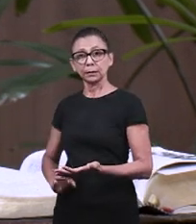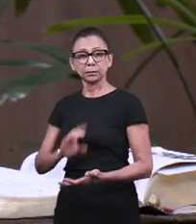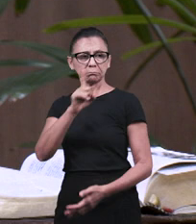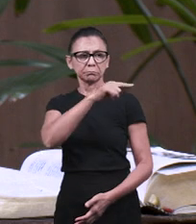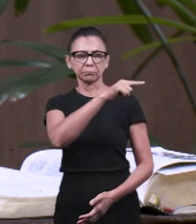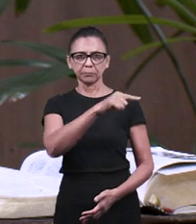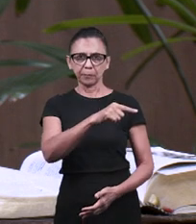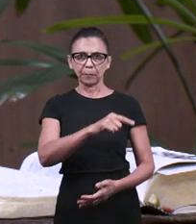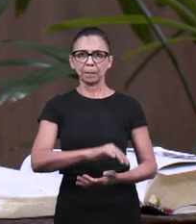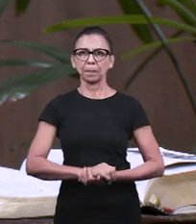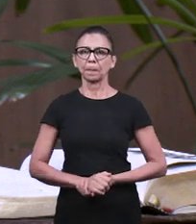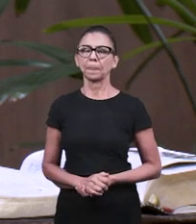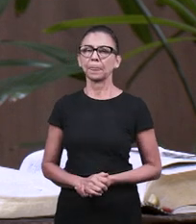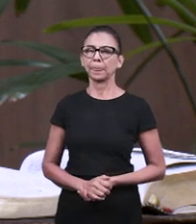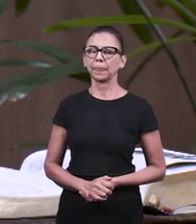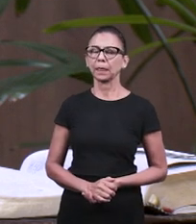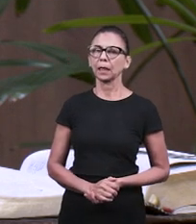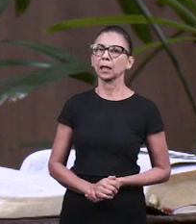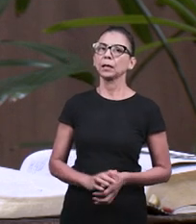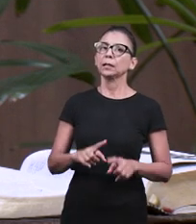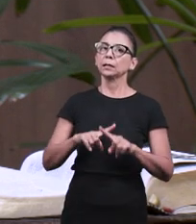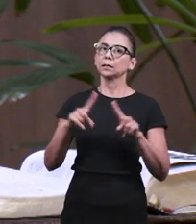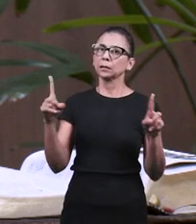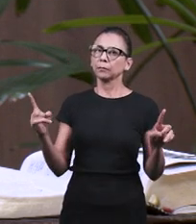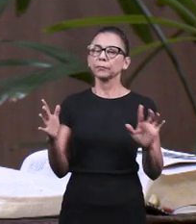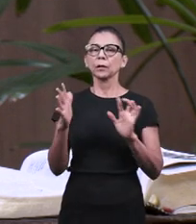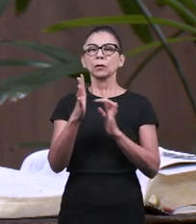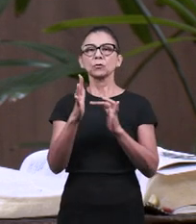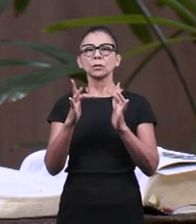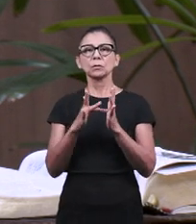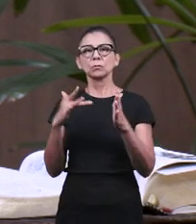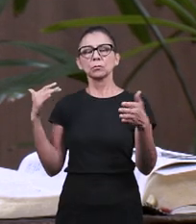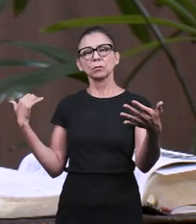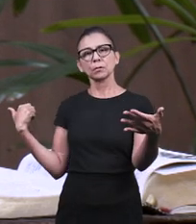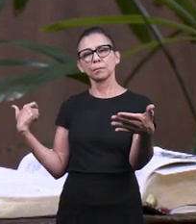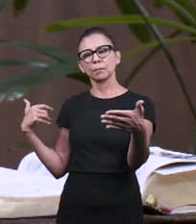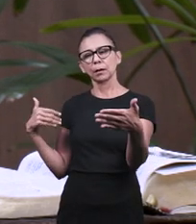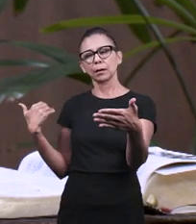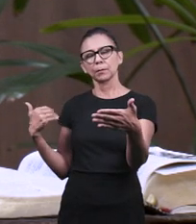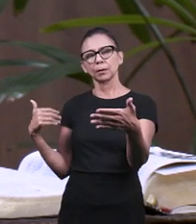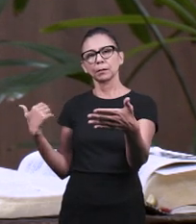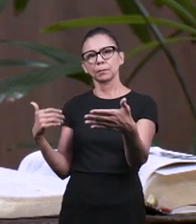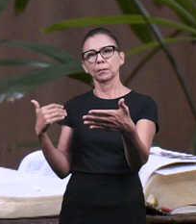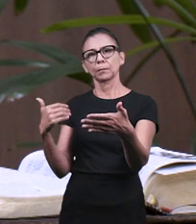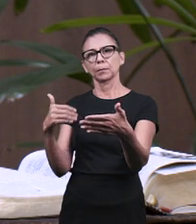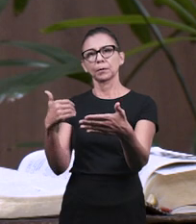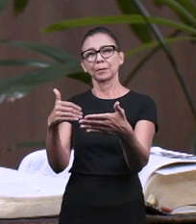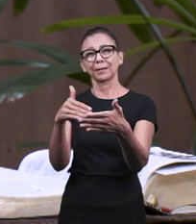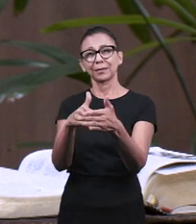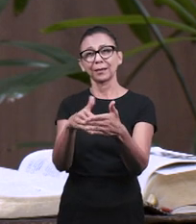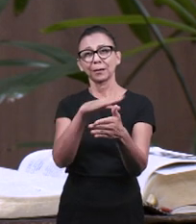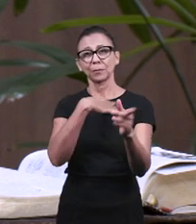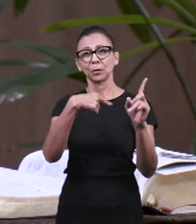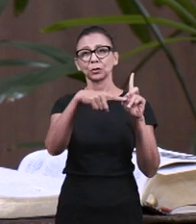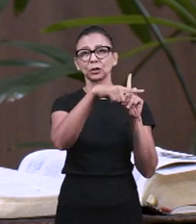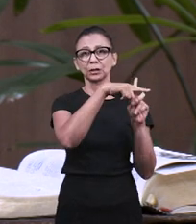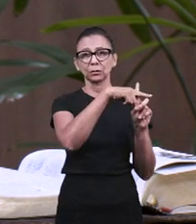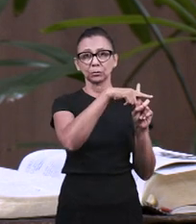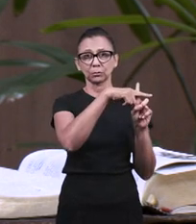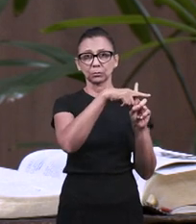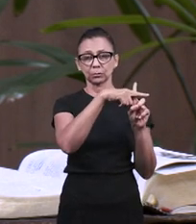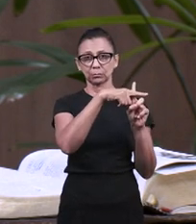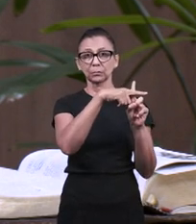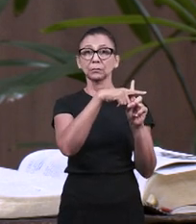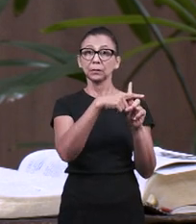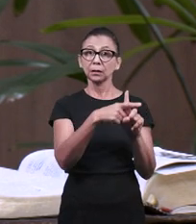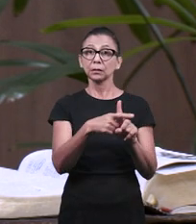até Jesus morrer na cruz, os convertidos a Deus que estavam dentre os fiéis, né,